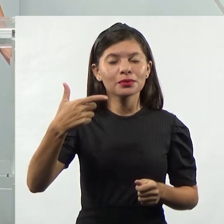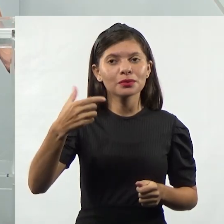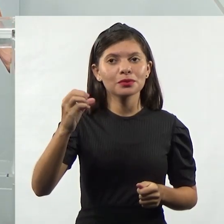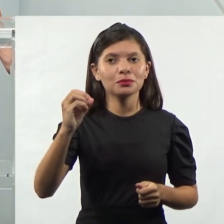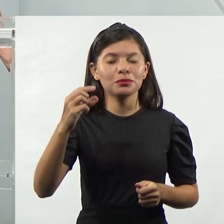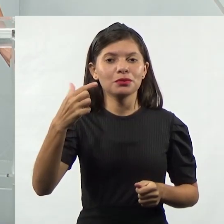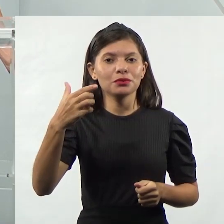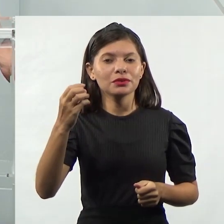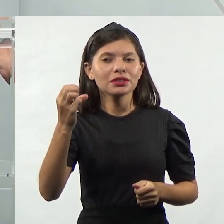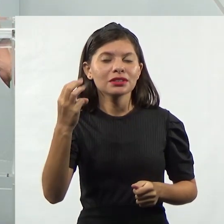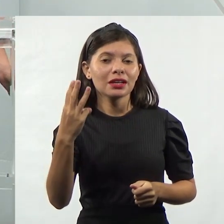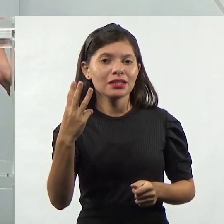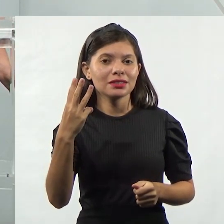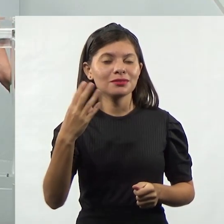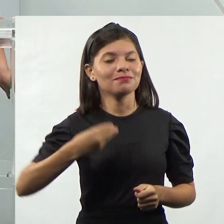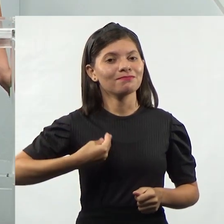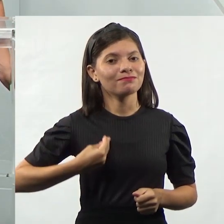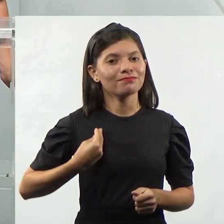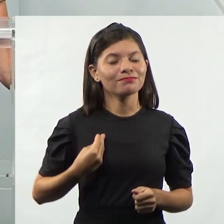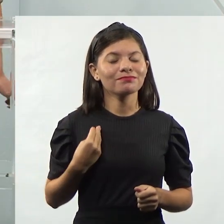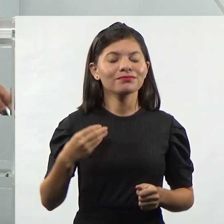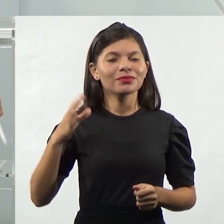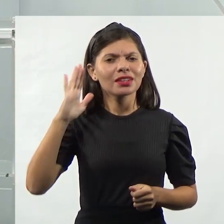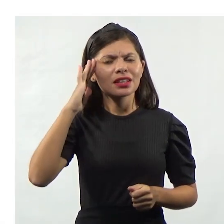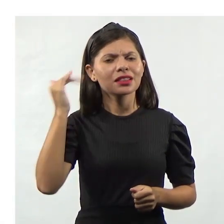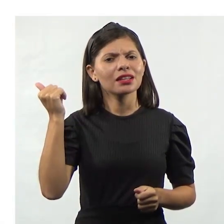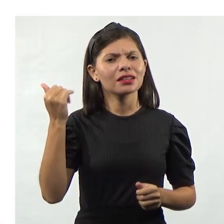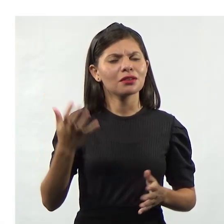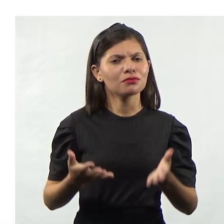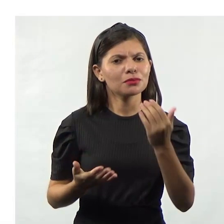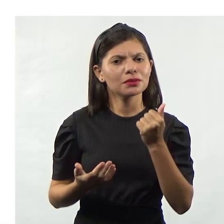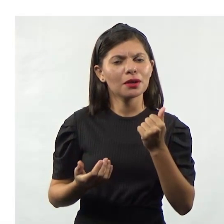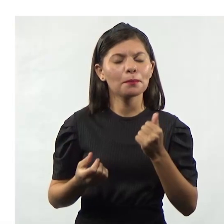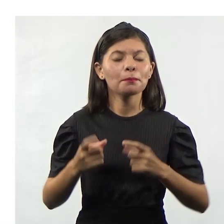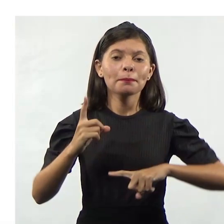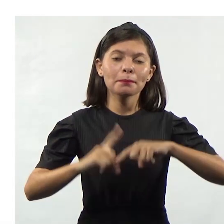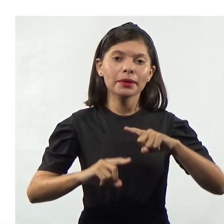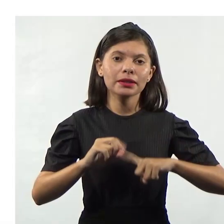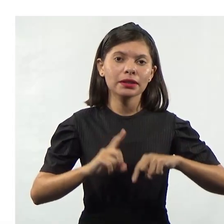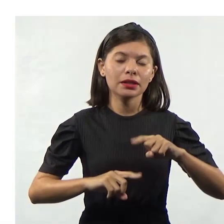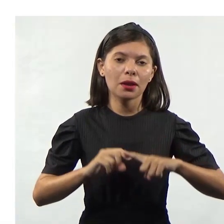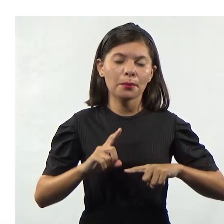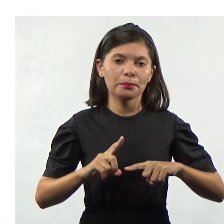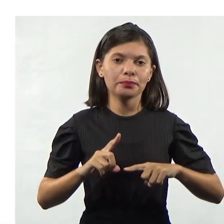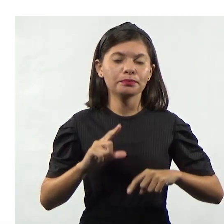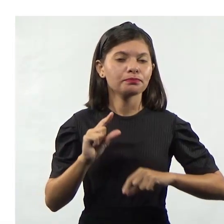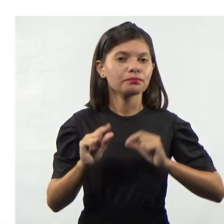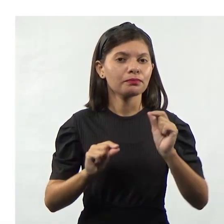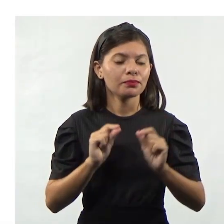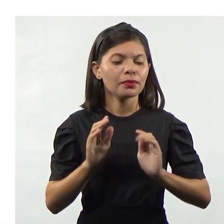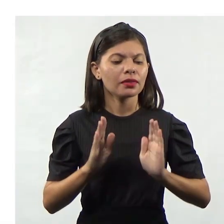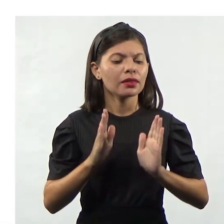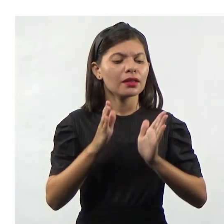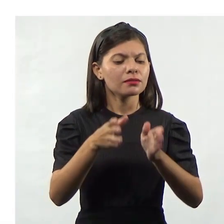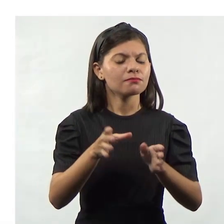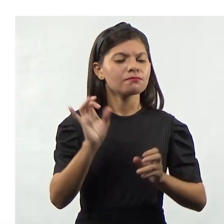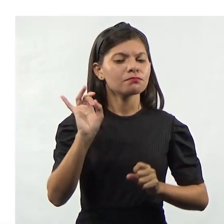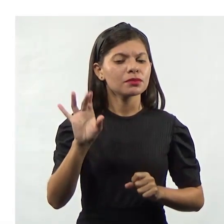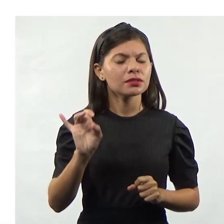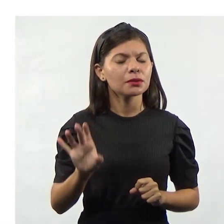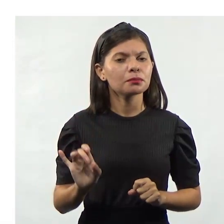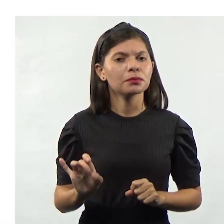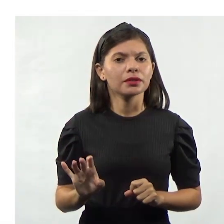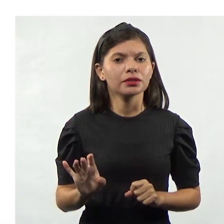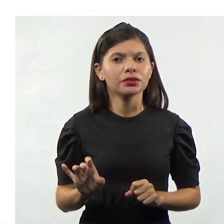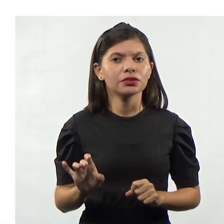está vivendo esse momento de transição. Mas vamos lá entender o que aconteceu. Nosso material, então, ele está